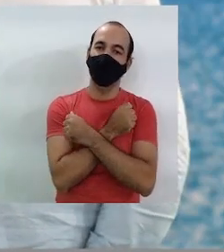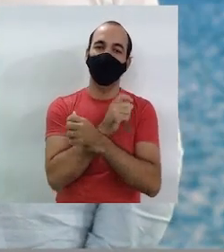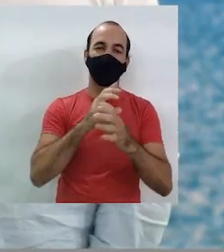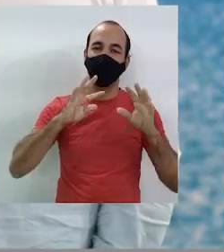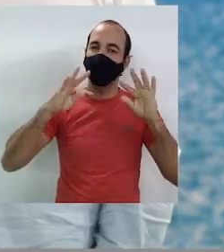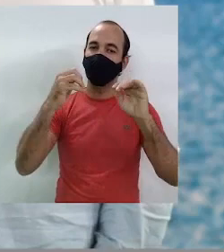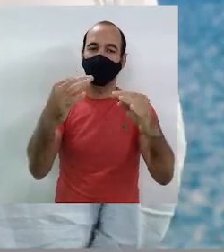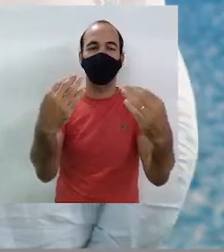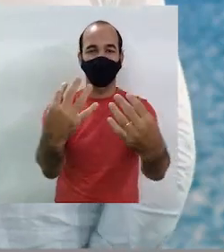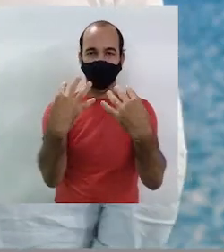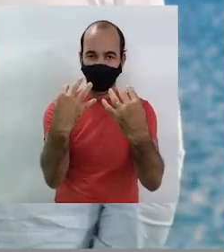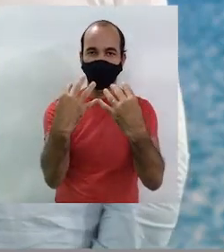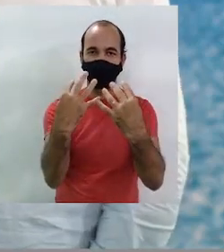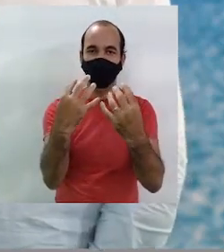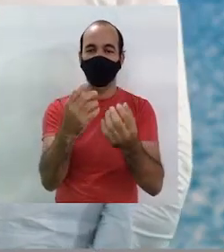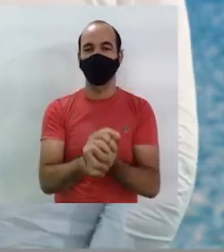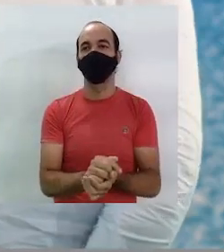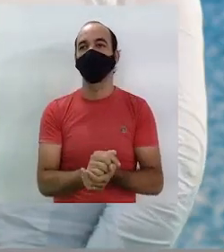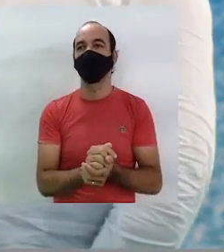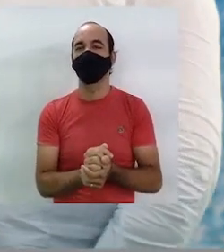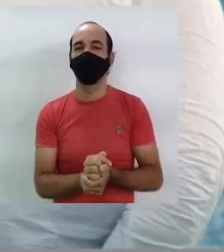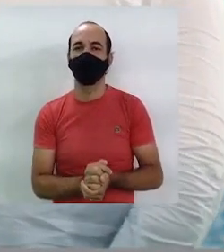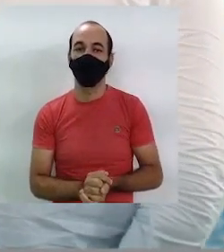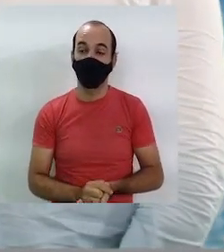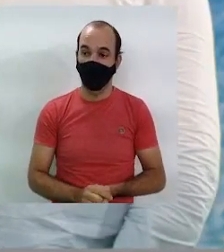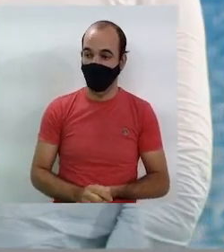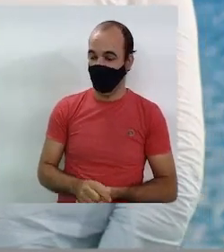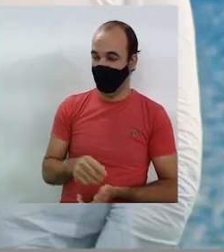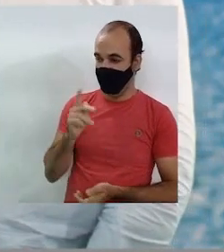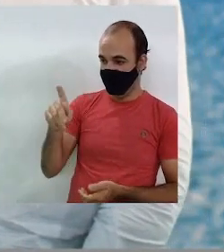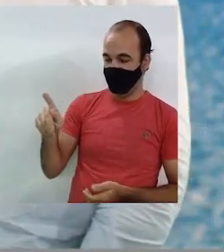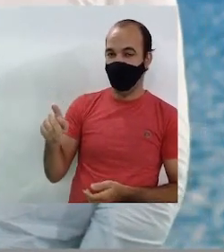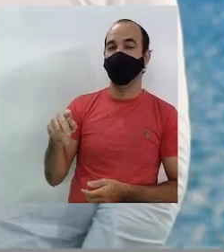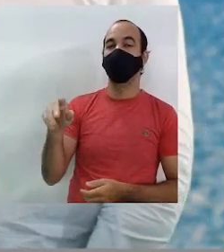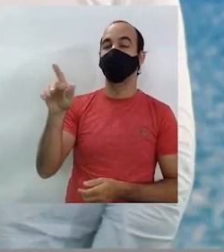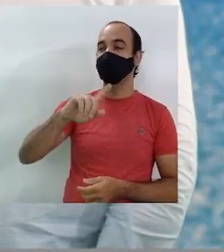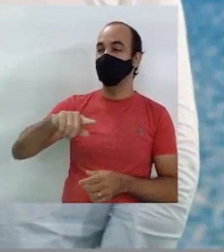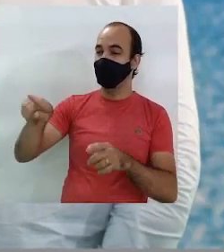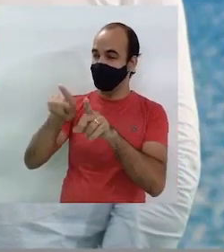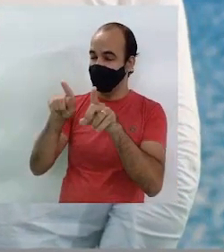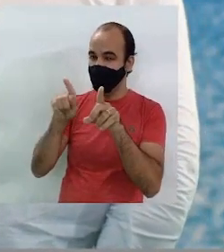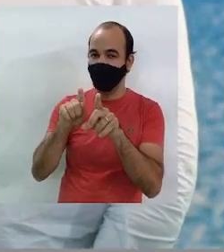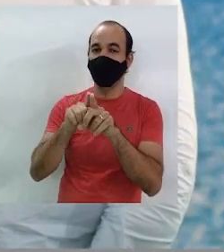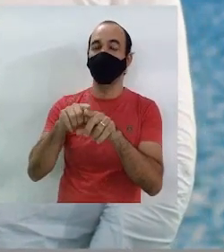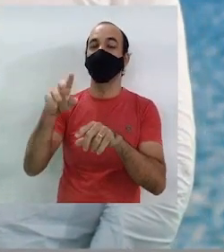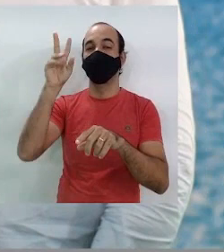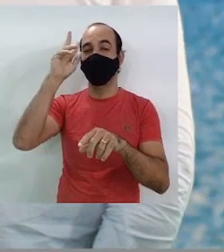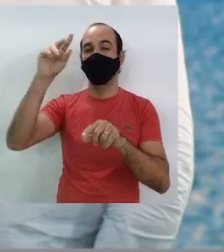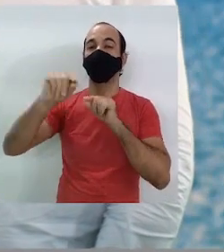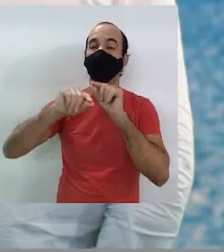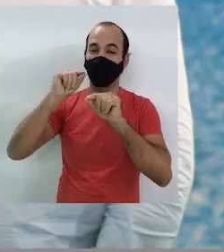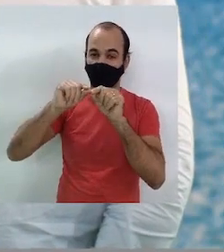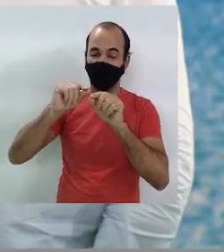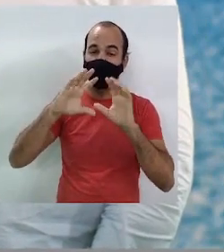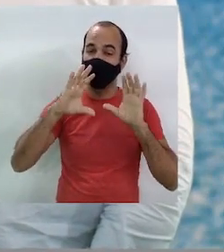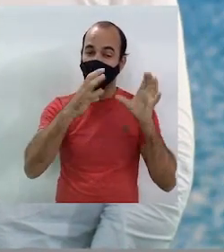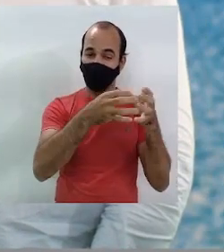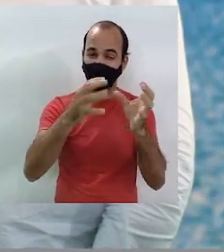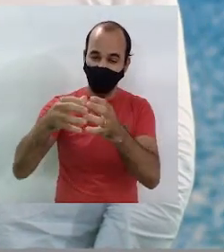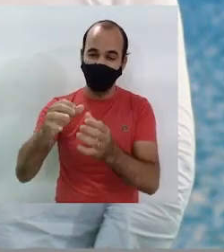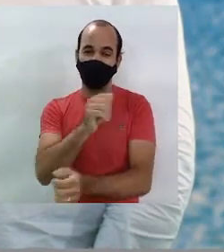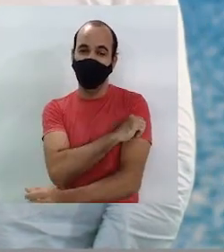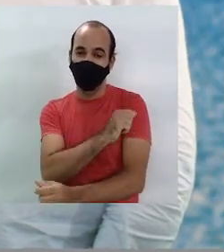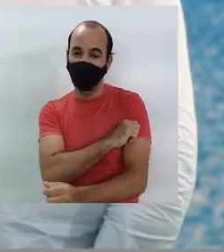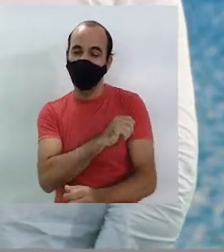que estão assistindo também. Professor Jackson, eu gostaria de lembrar ao senhor e a todos os nossos estudantes e professores também que